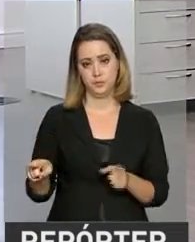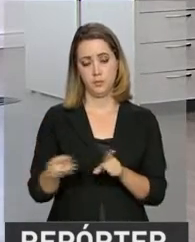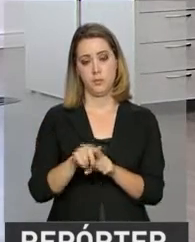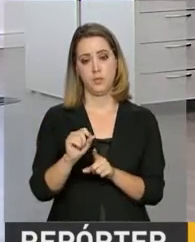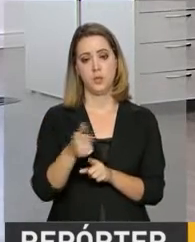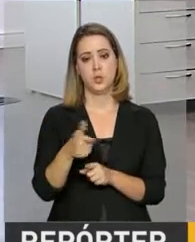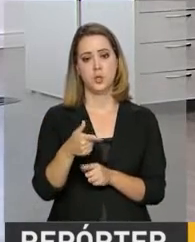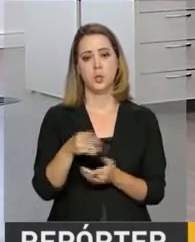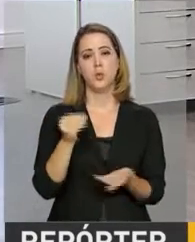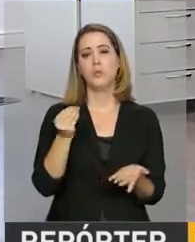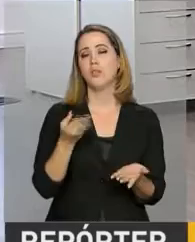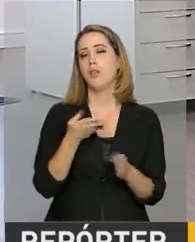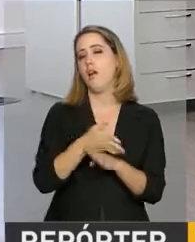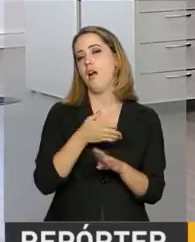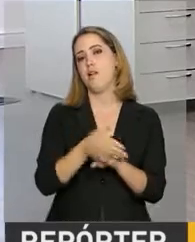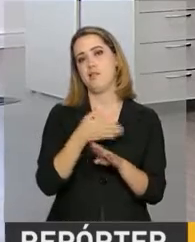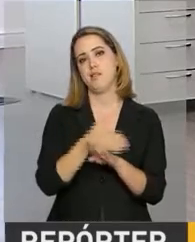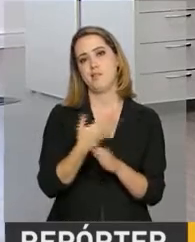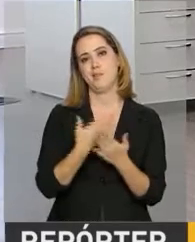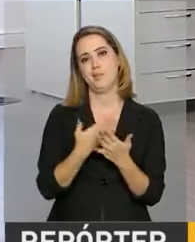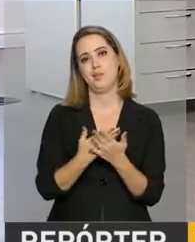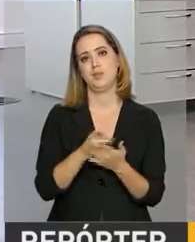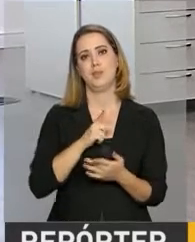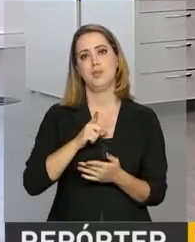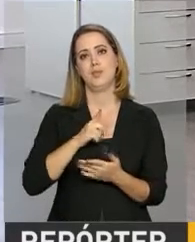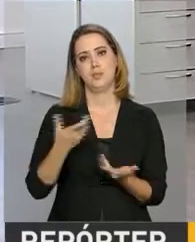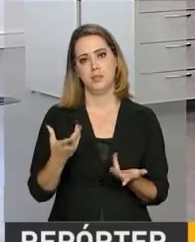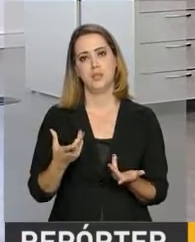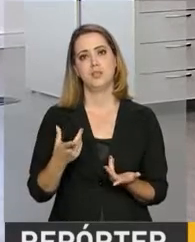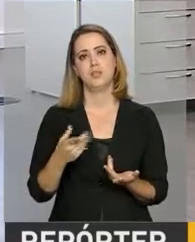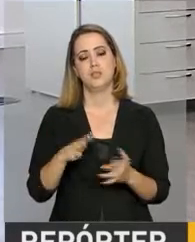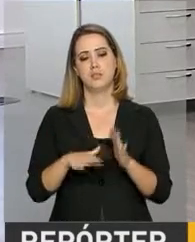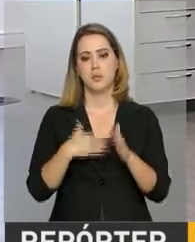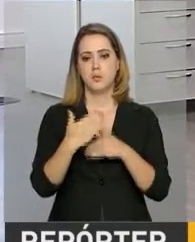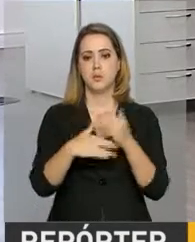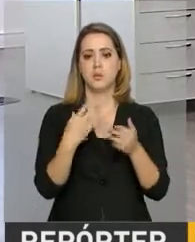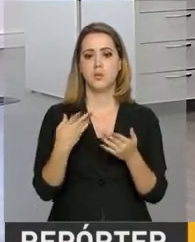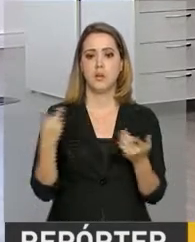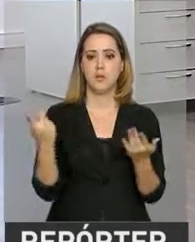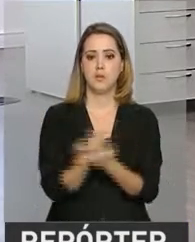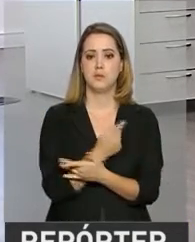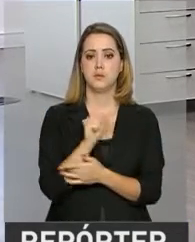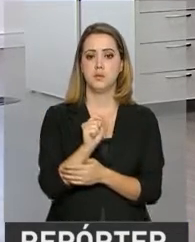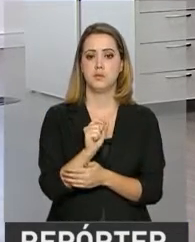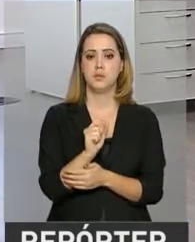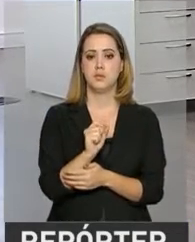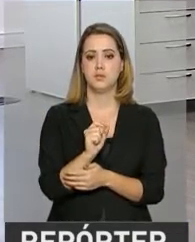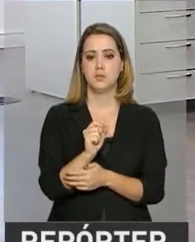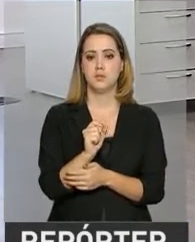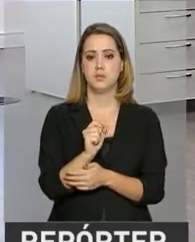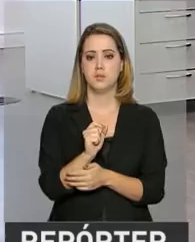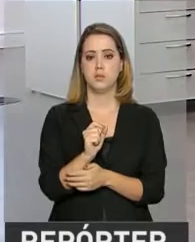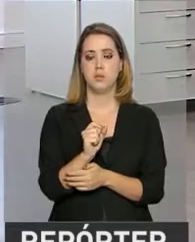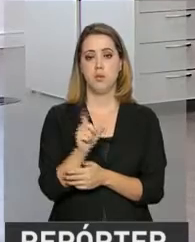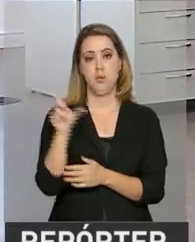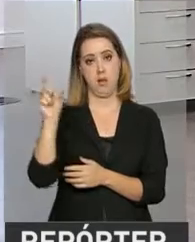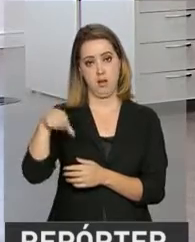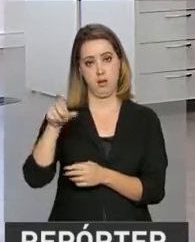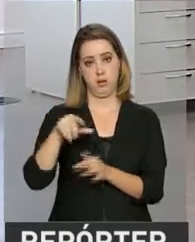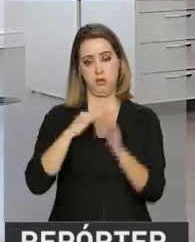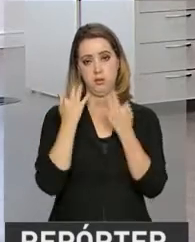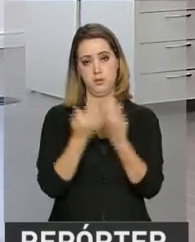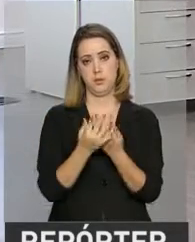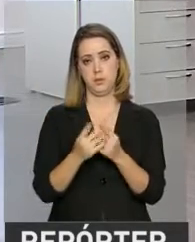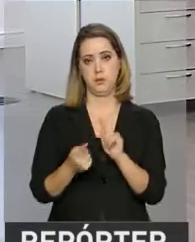mínima exigida, a gente tem um processo gradativo de efeitos que é aplicado sobre o benefício da família.